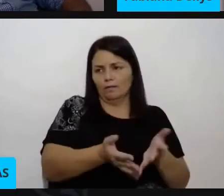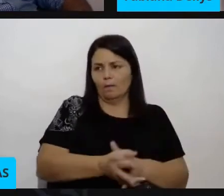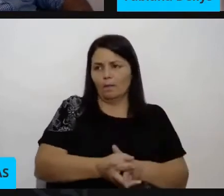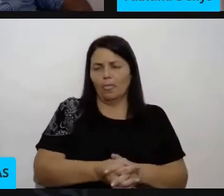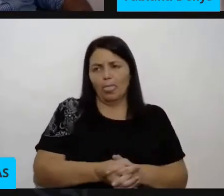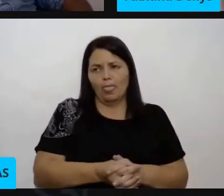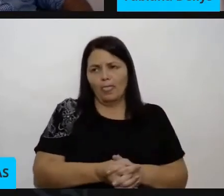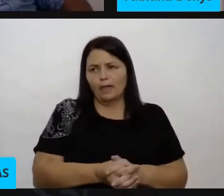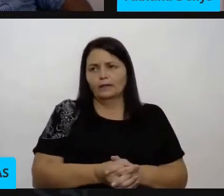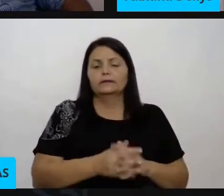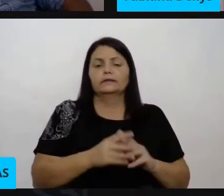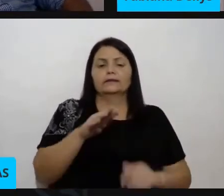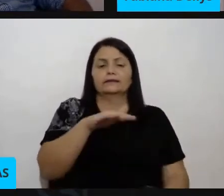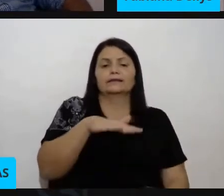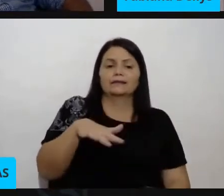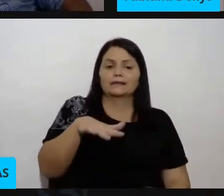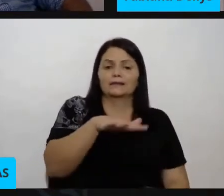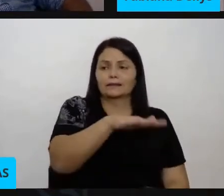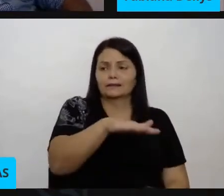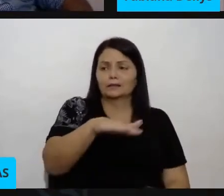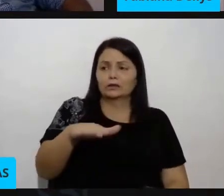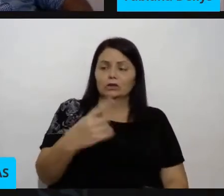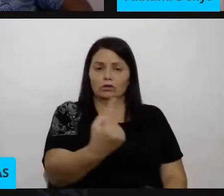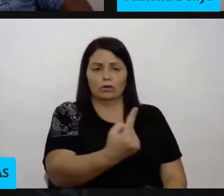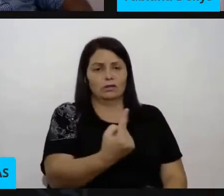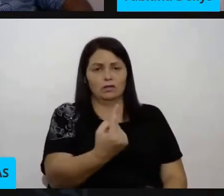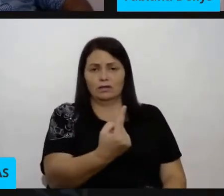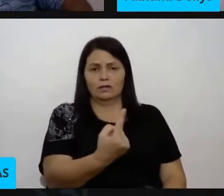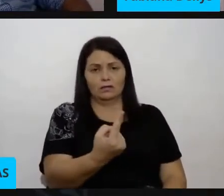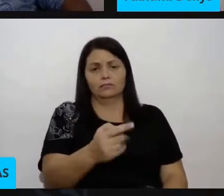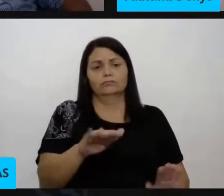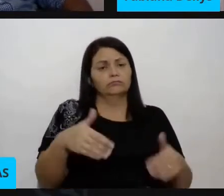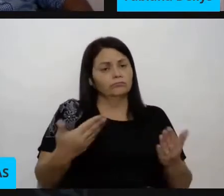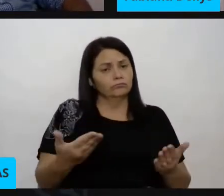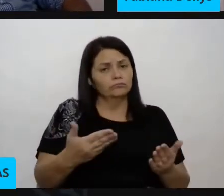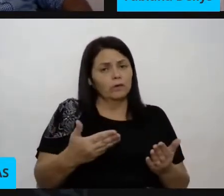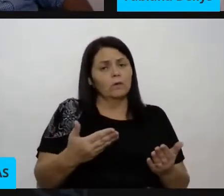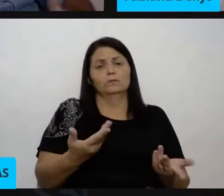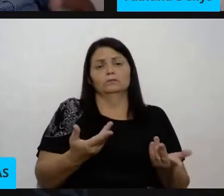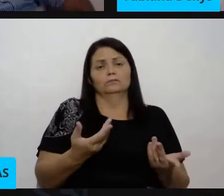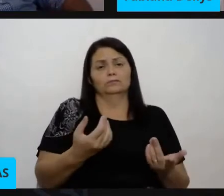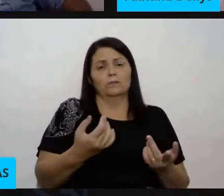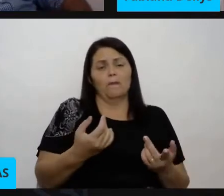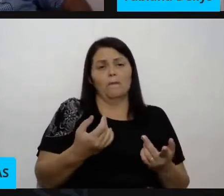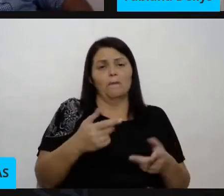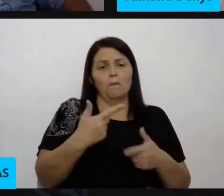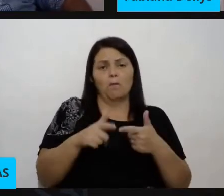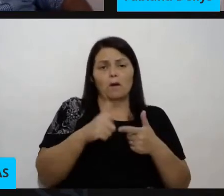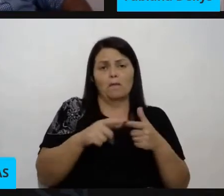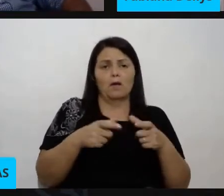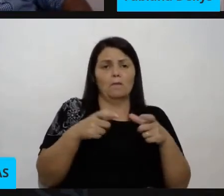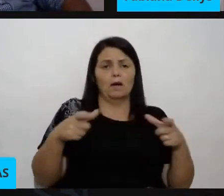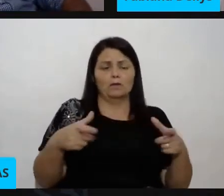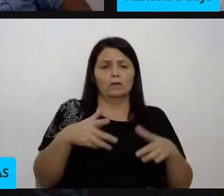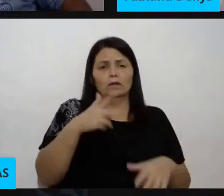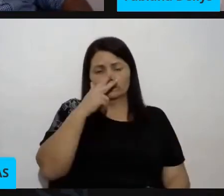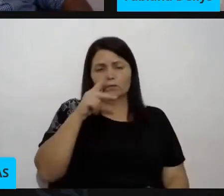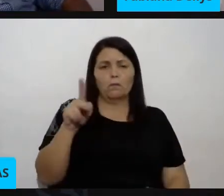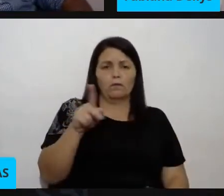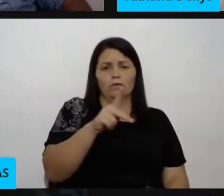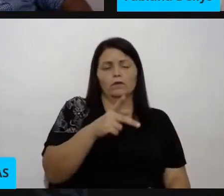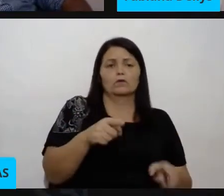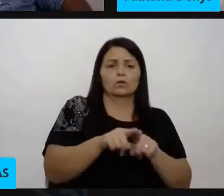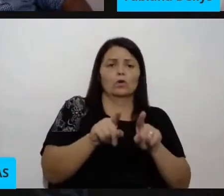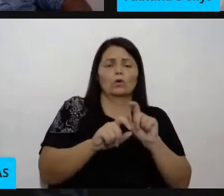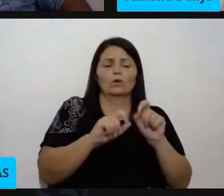Então, as crianças estão ficando sozinhas. Certamente, o risco de abuso é maior. Eu achei que ela estava falando do professor, mas aí também